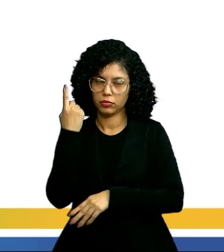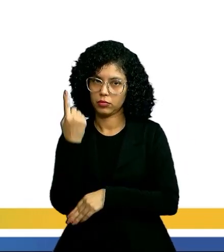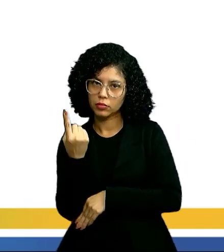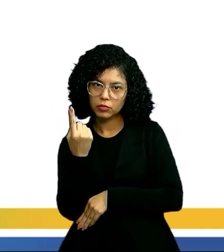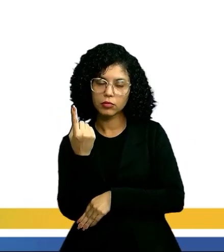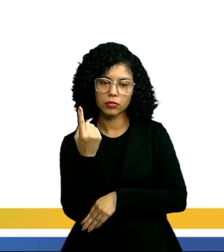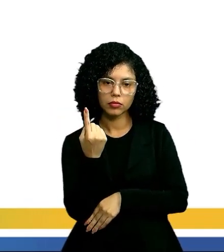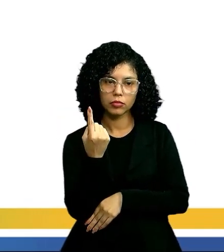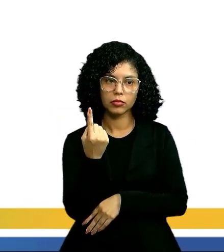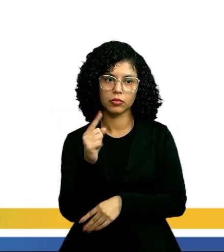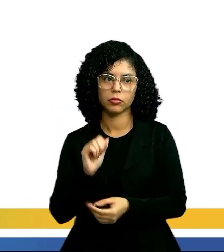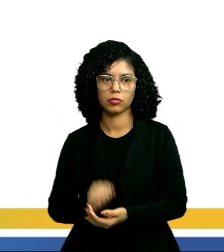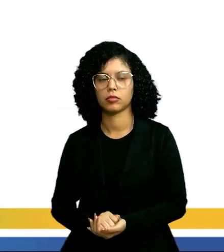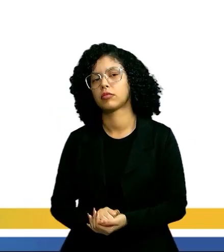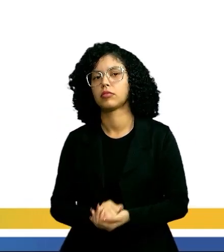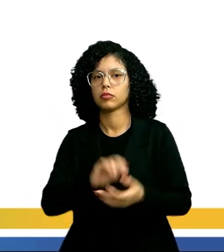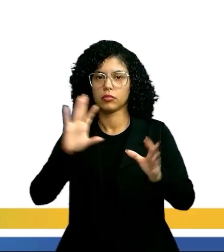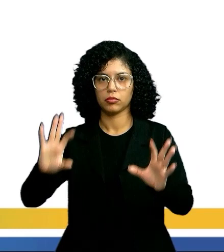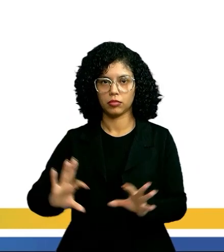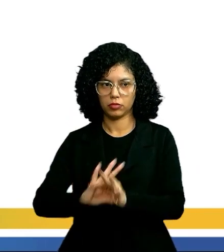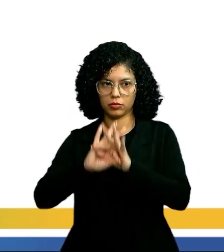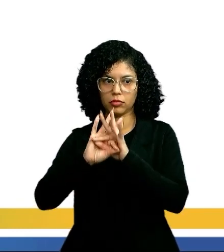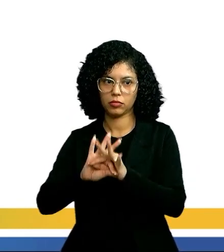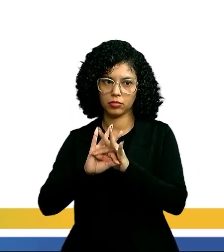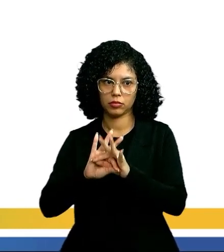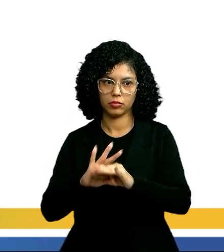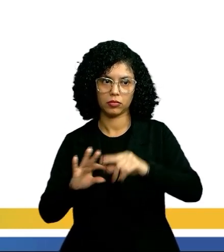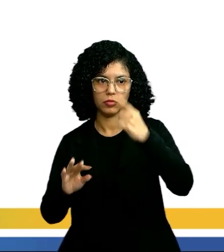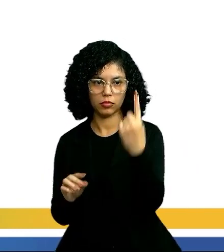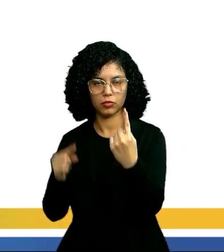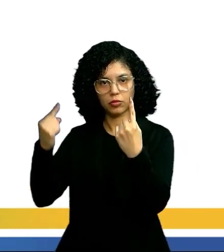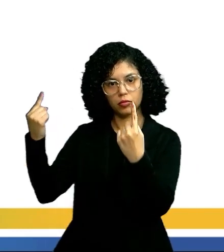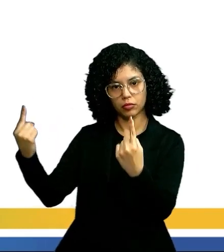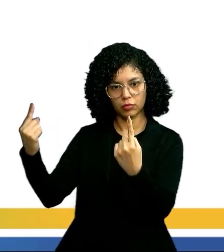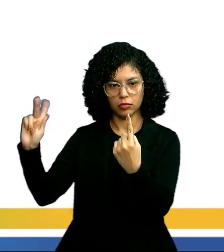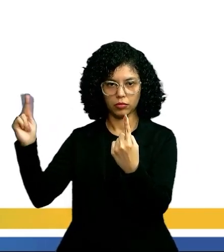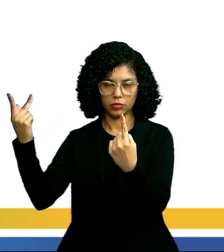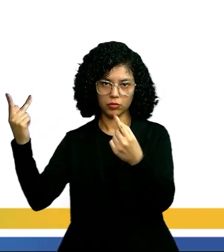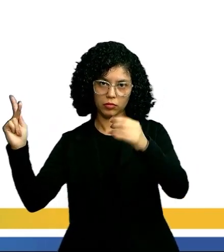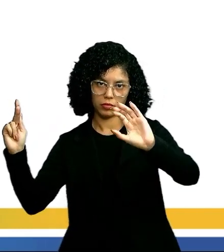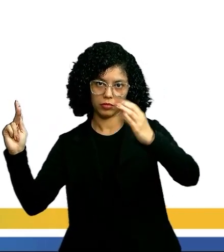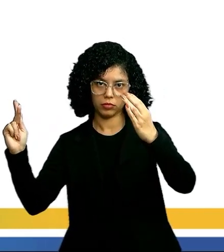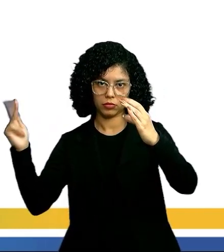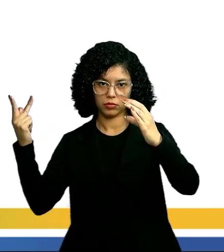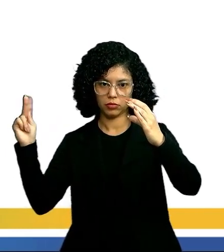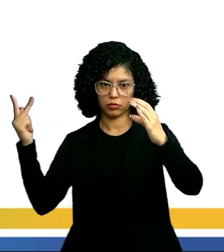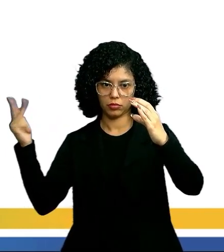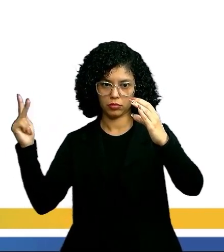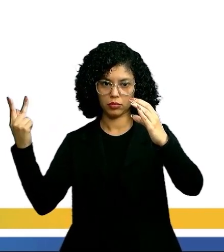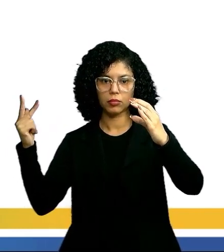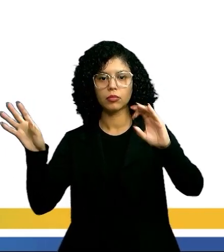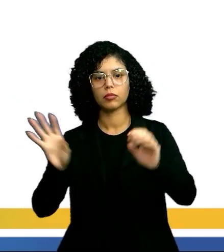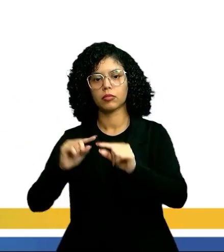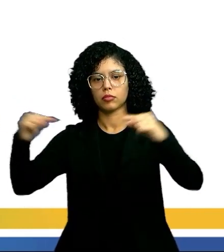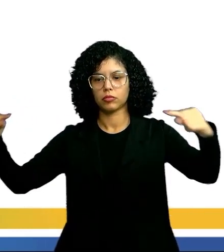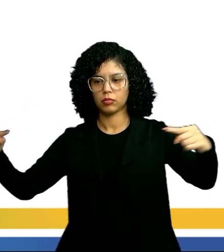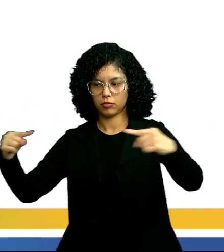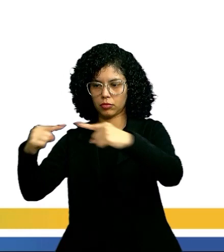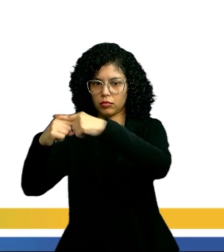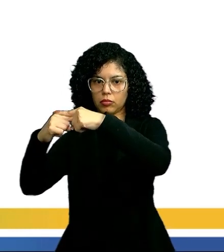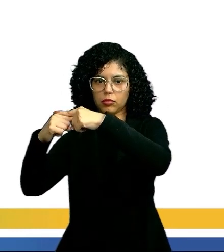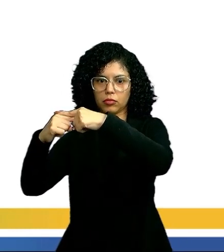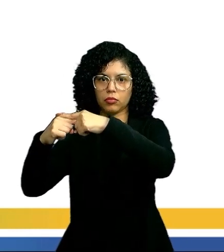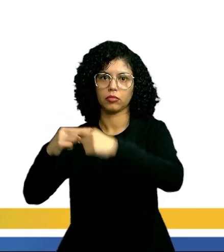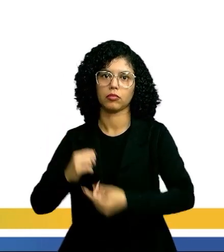par de elétron vai ficar um elétron para o carbono, um elétron para o hidrogênio. Então, nesse caso aí, nós temos